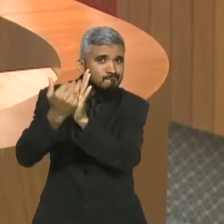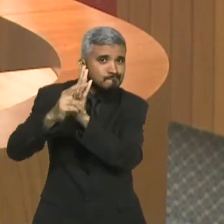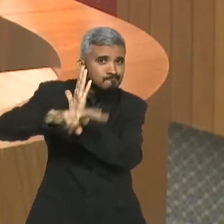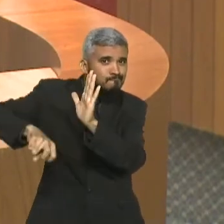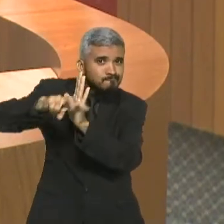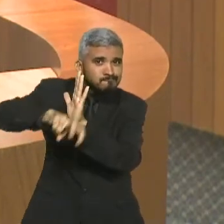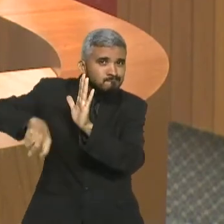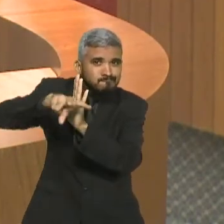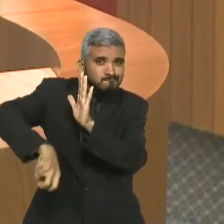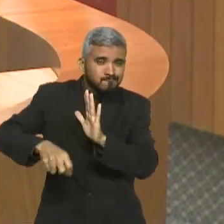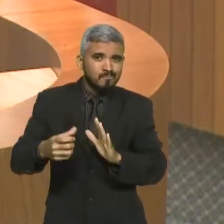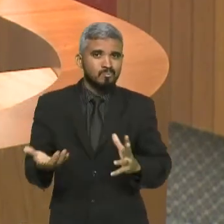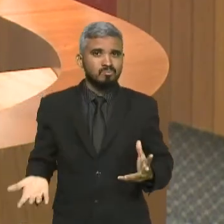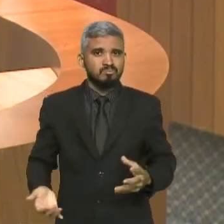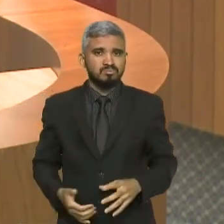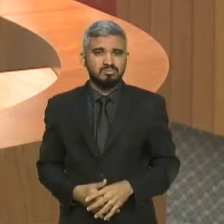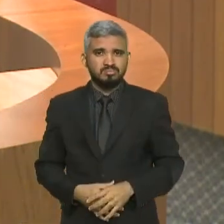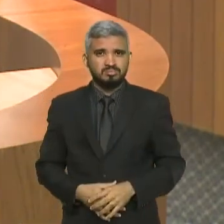seletivo, camarada.